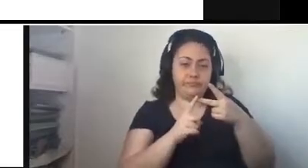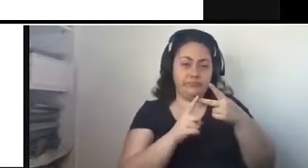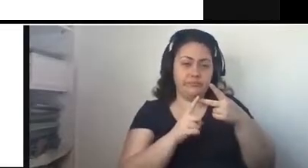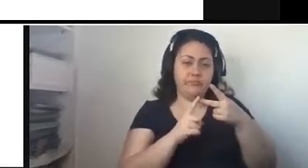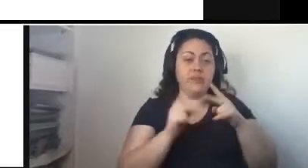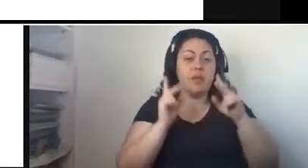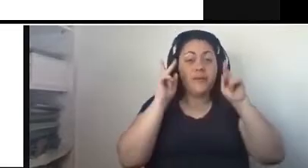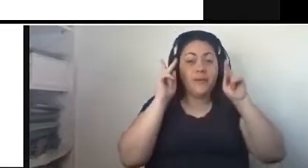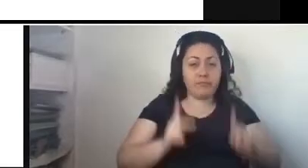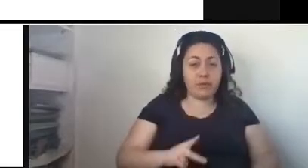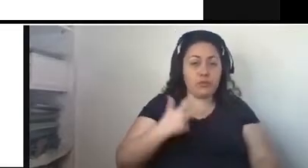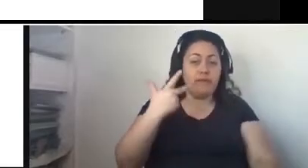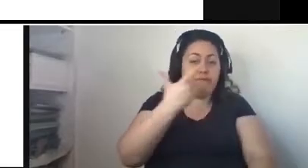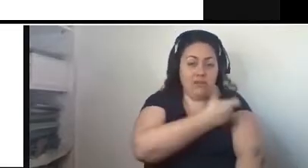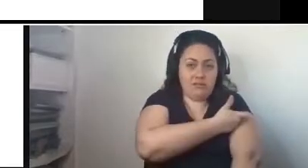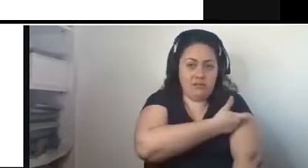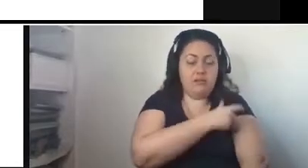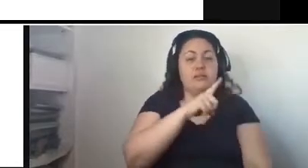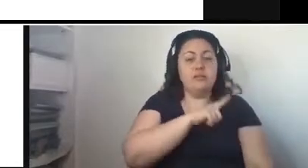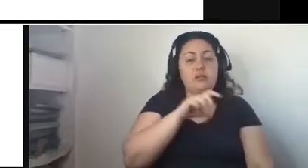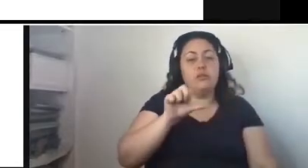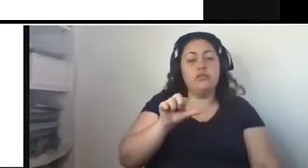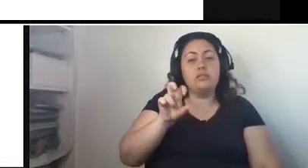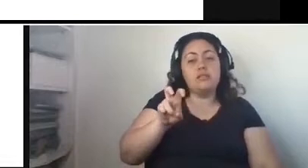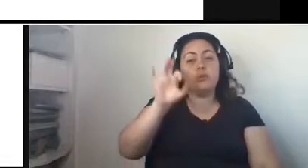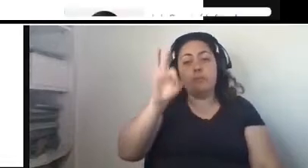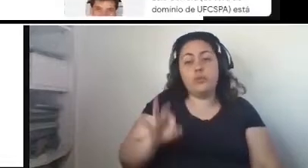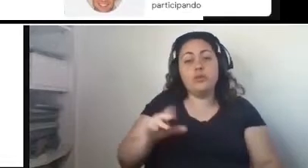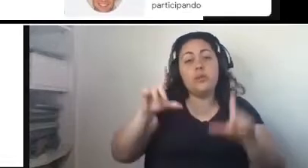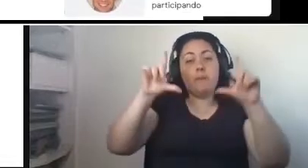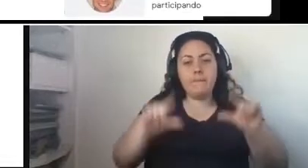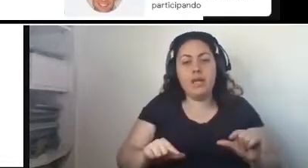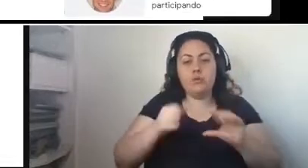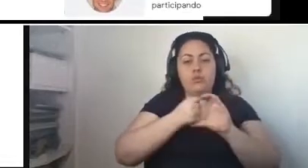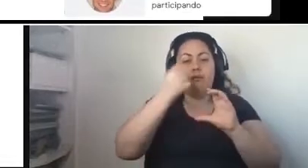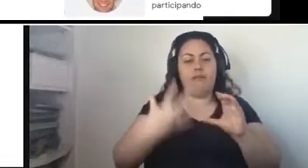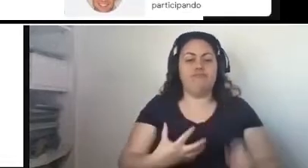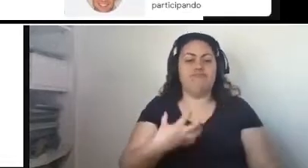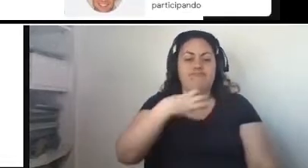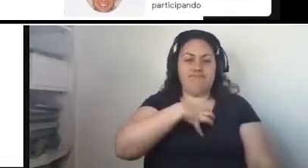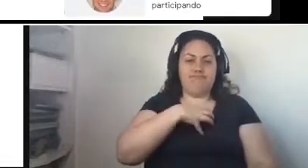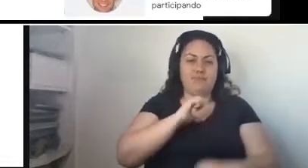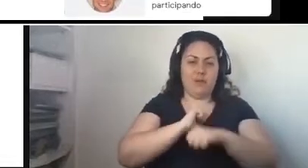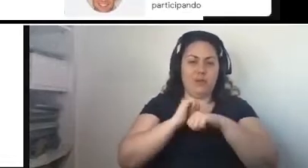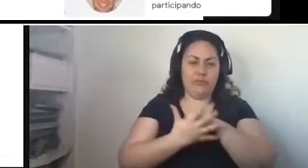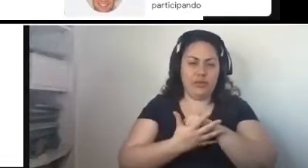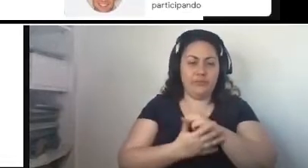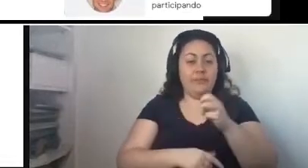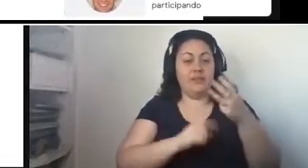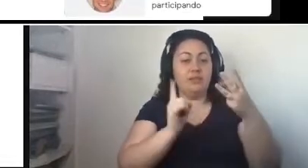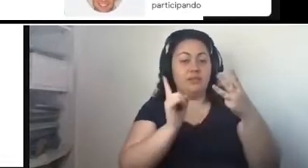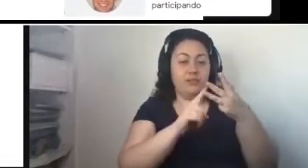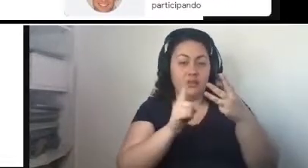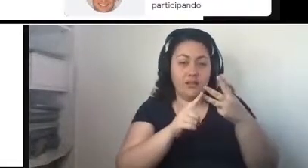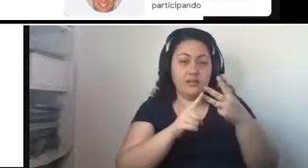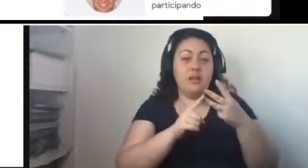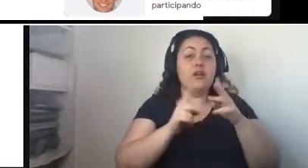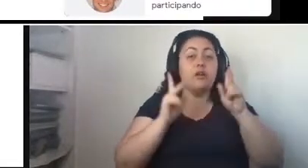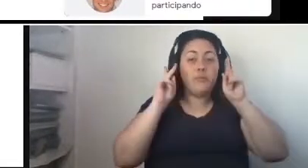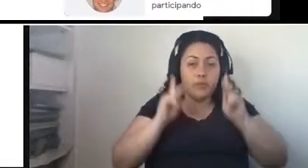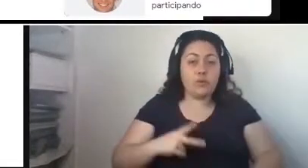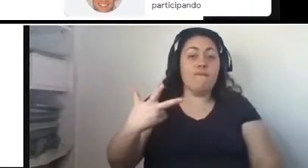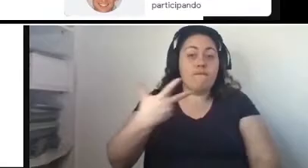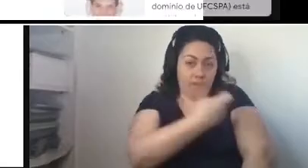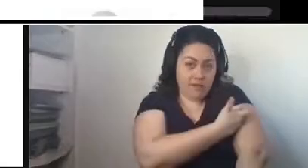95% menos sintomas. 3, significa que as pessoas vacinadas terão sintomas 95% mais fracos.